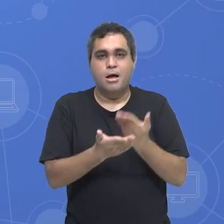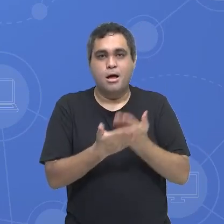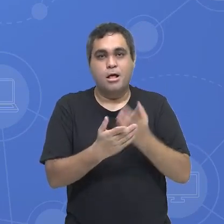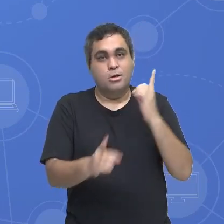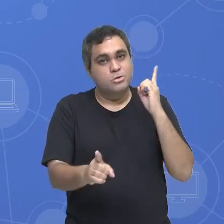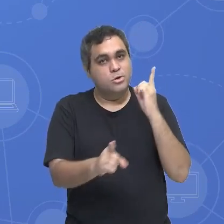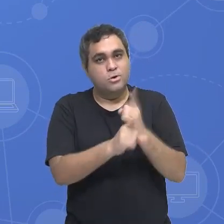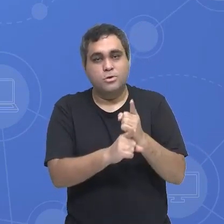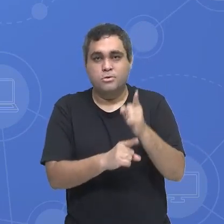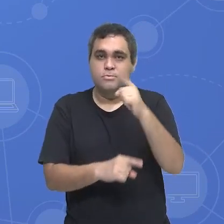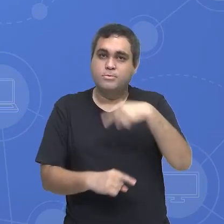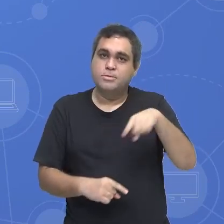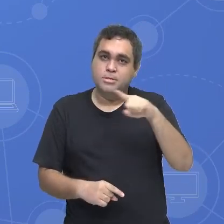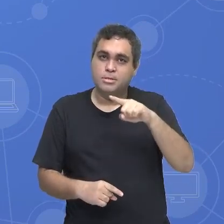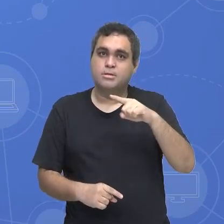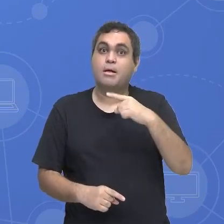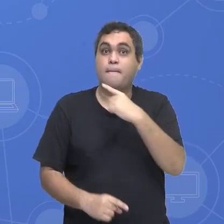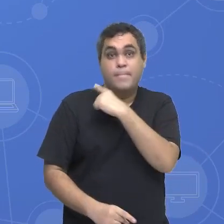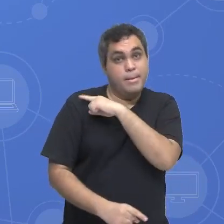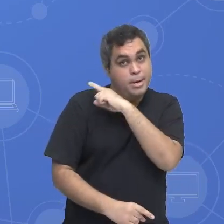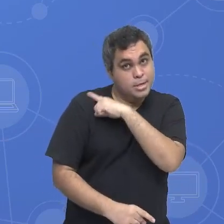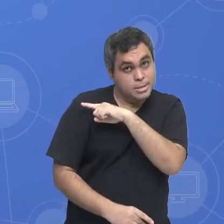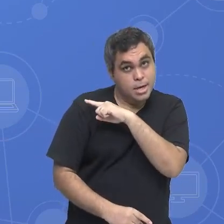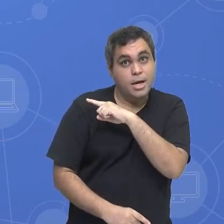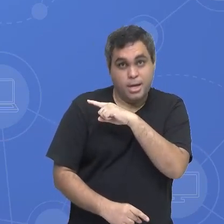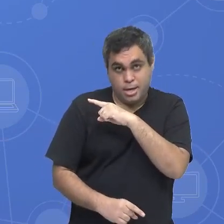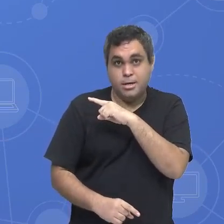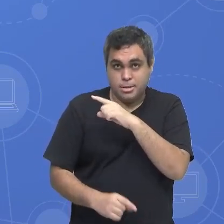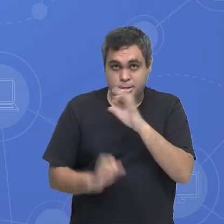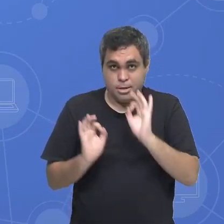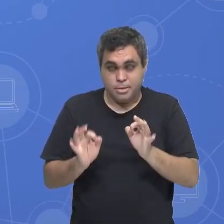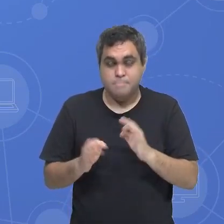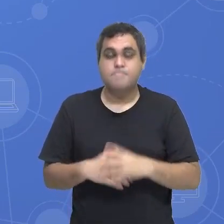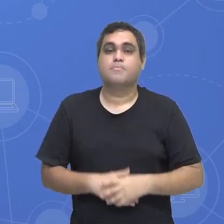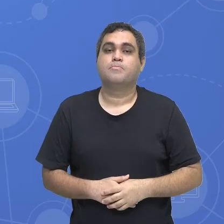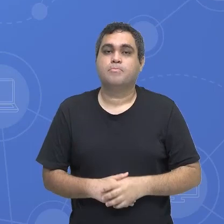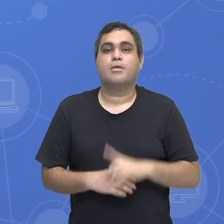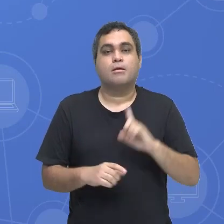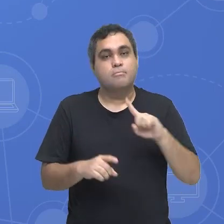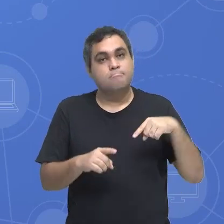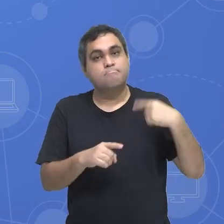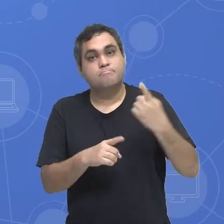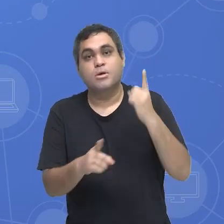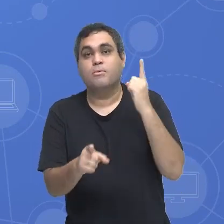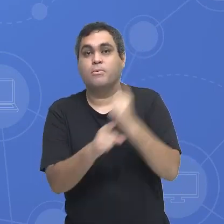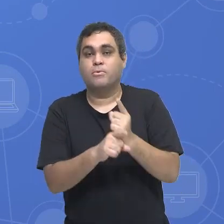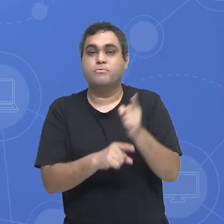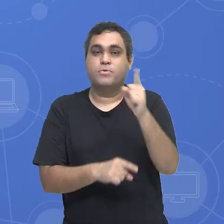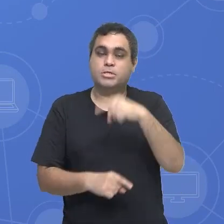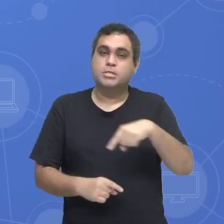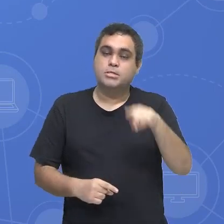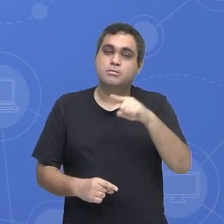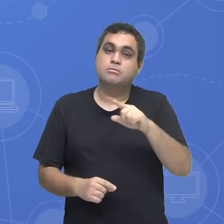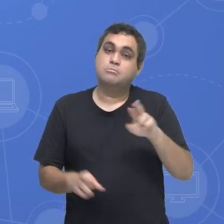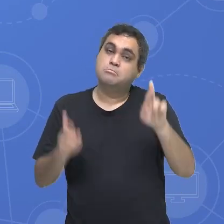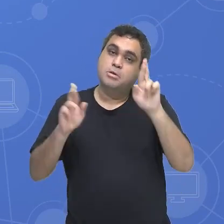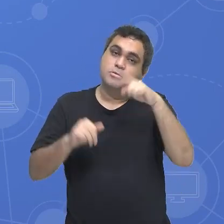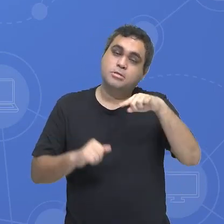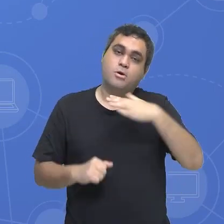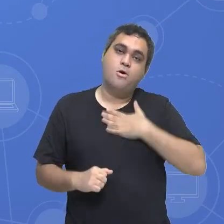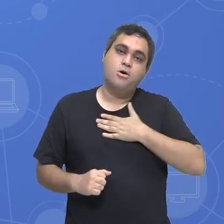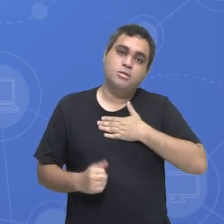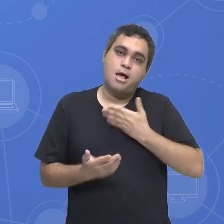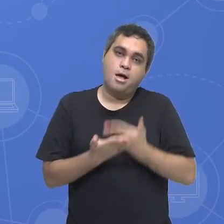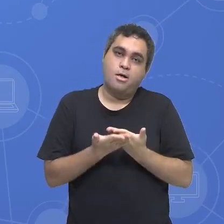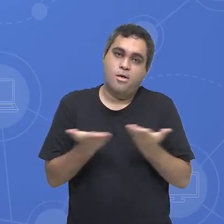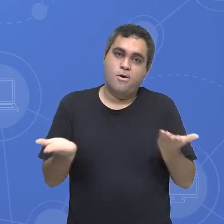aula, então, da primeira série. Estou falando com a primeira série do ensino médio, hein? Até a nossa próxima aula. Eu espero que tenham gostado da nossa